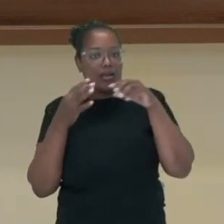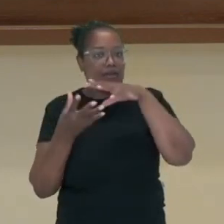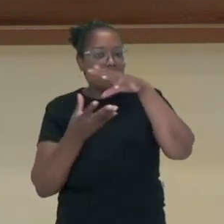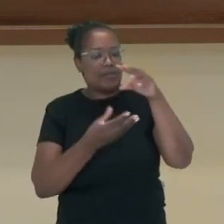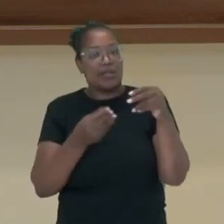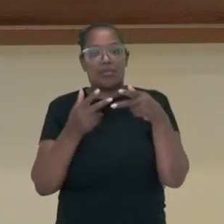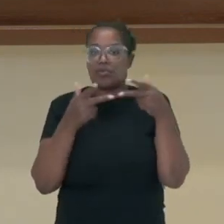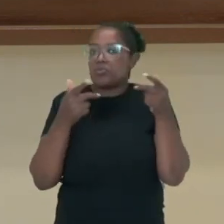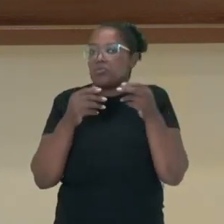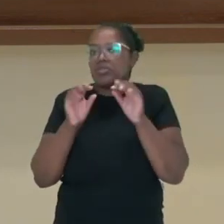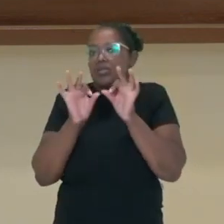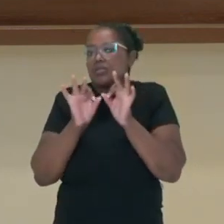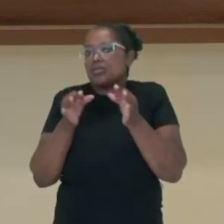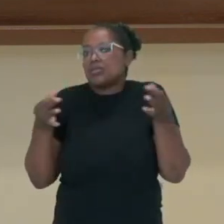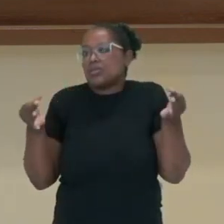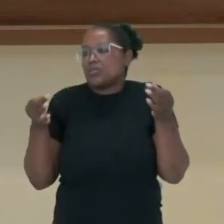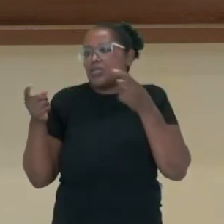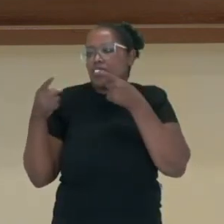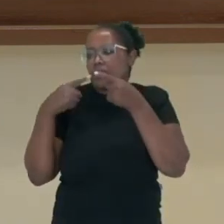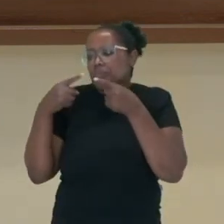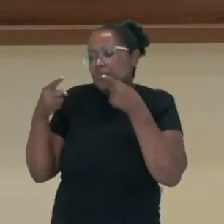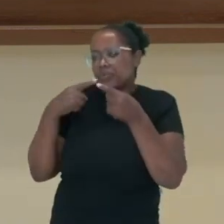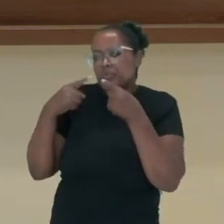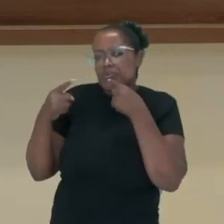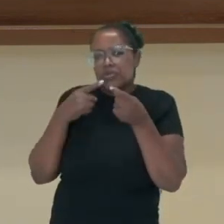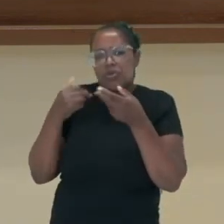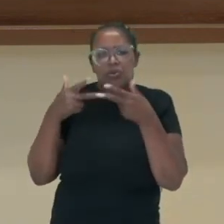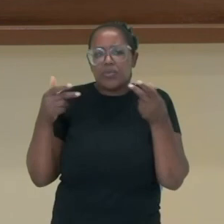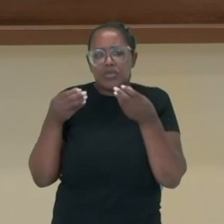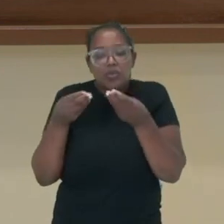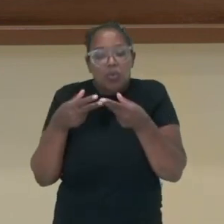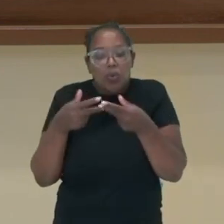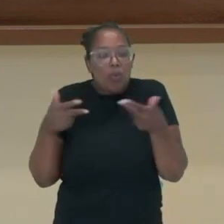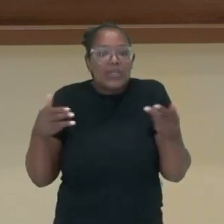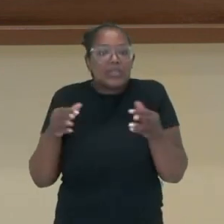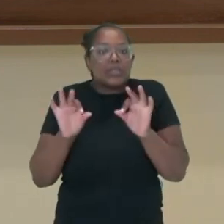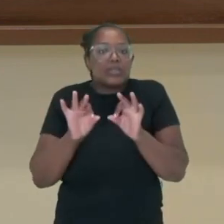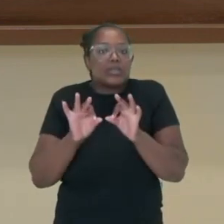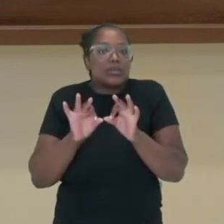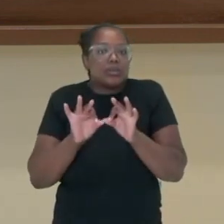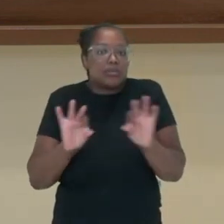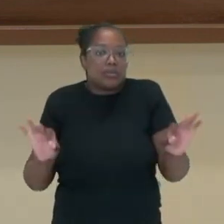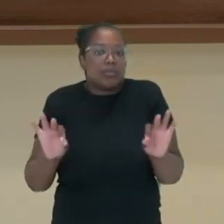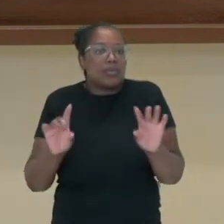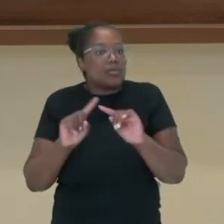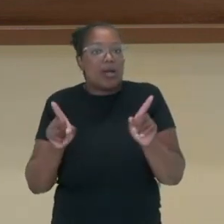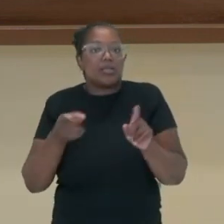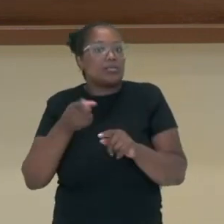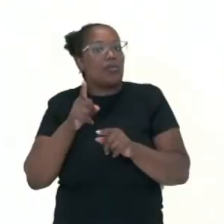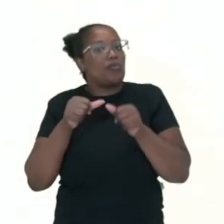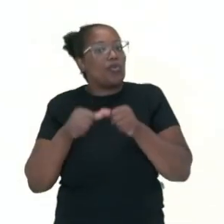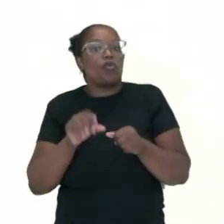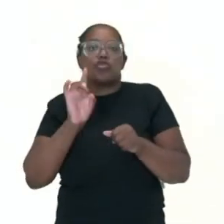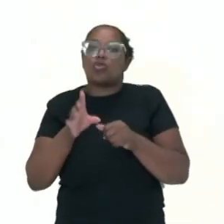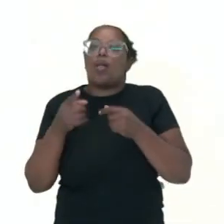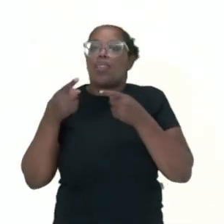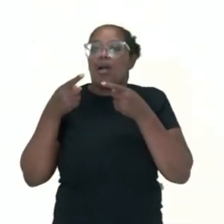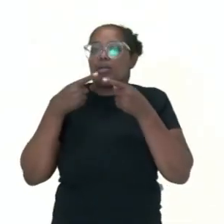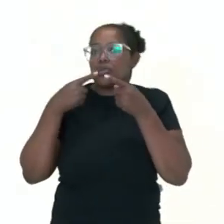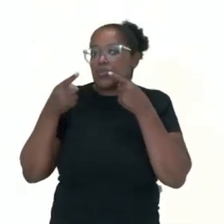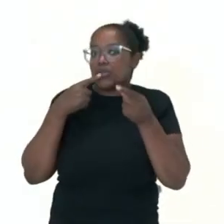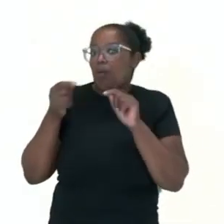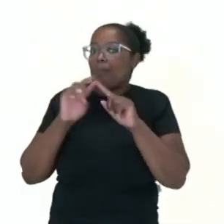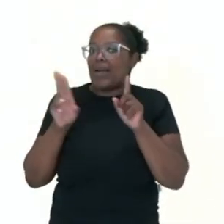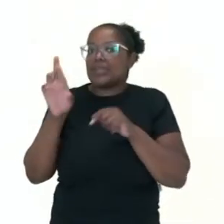ideológico, em que se discutiam situações e cada um deveria escolher, e ele não ficou apenas na discussão. Infelizmente, a